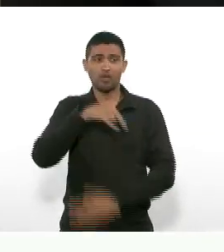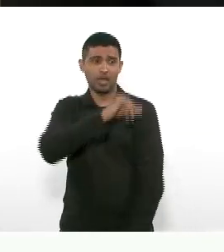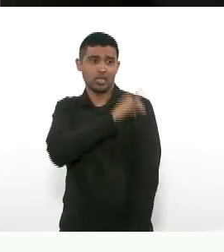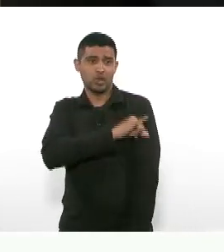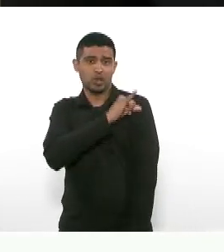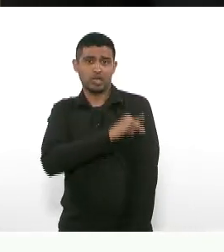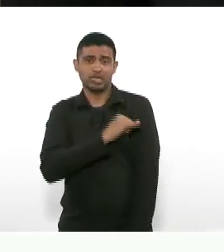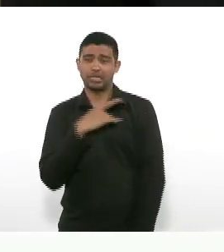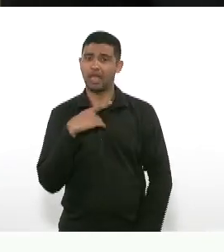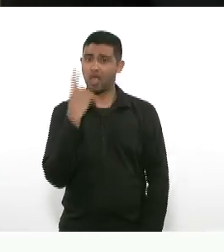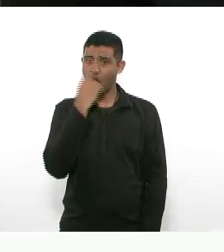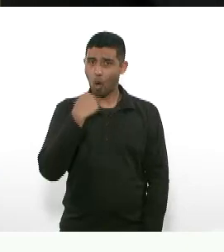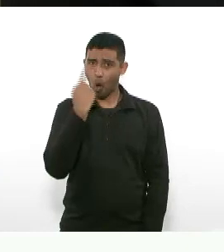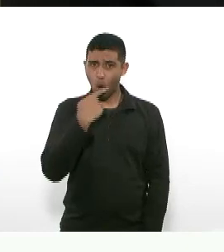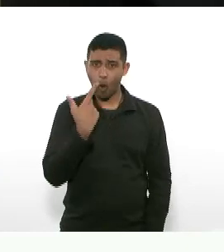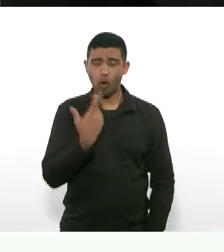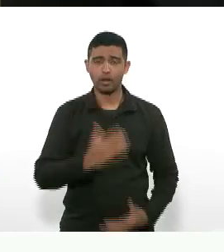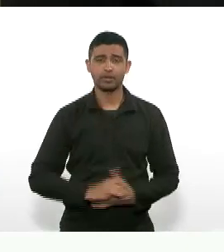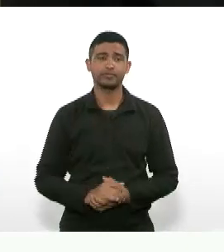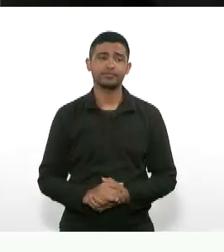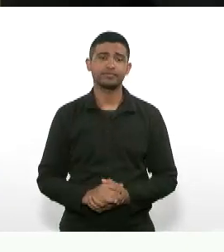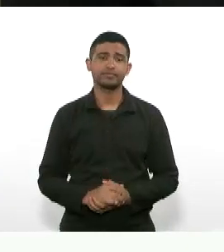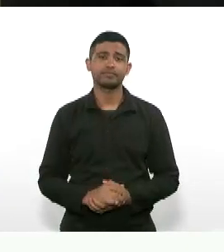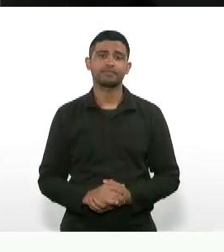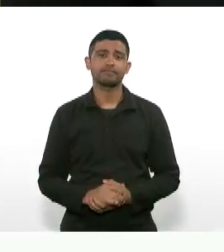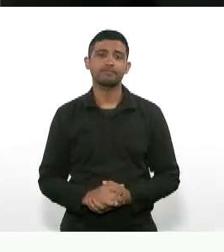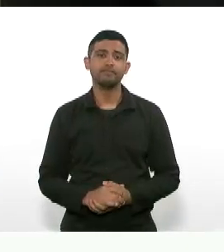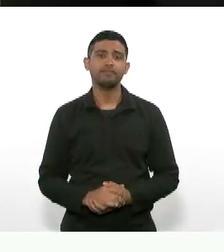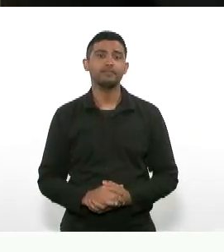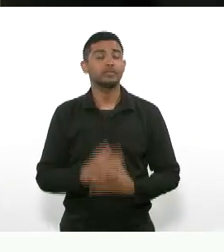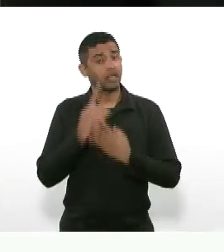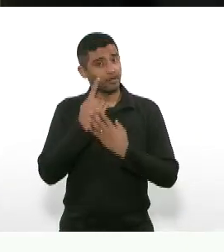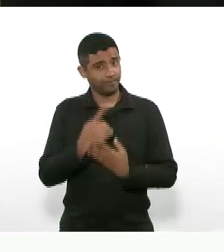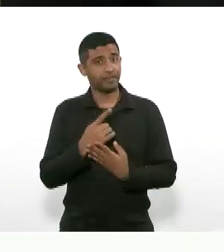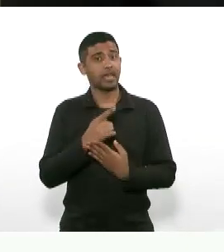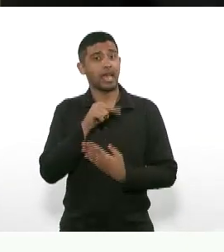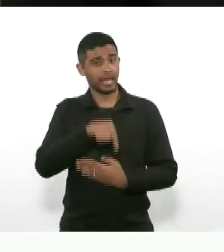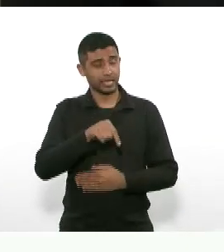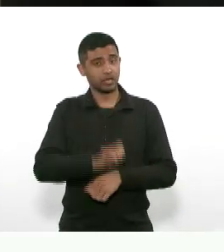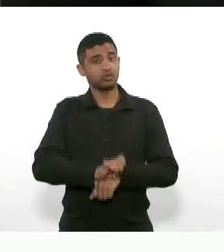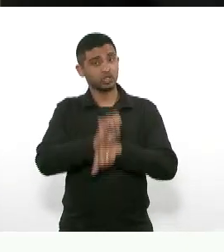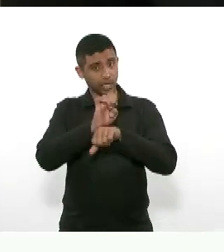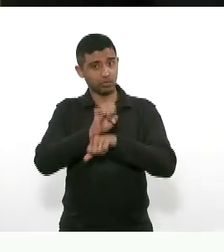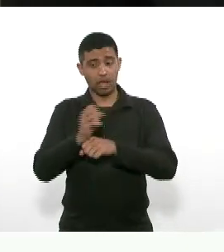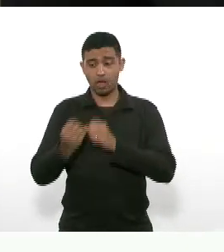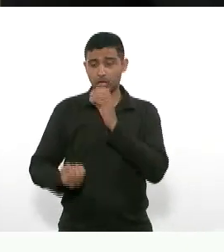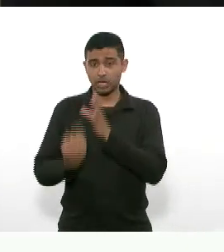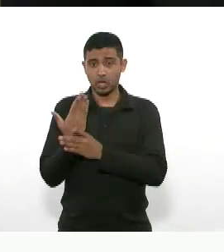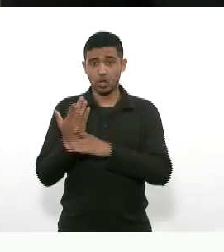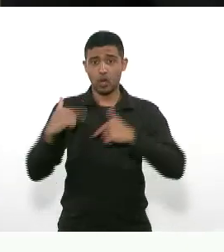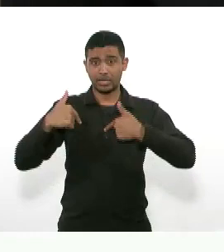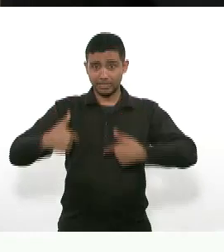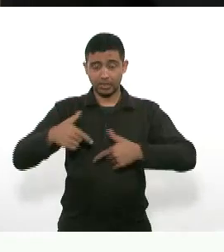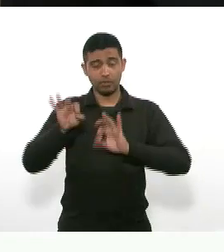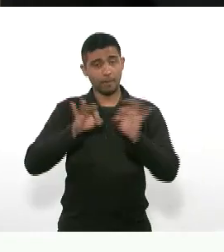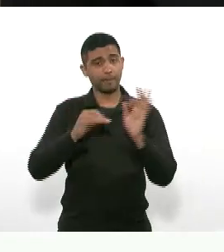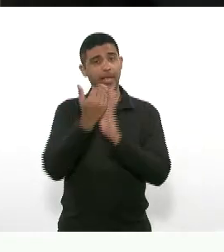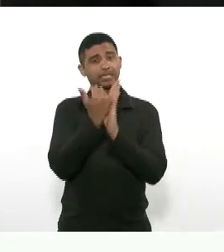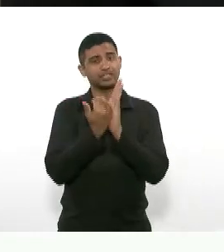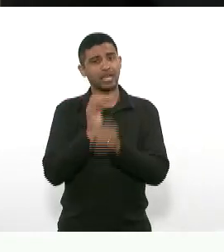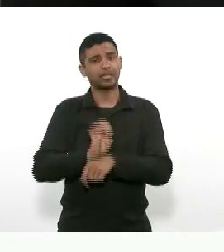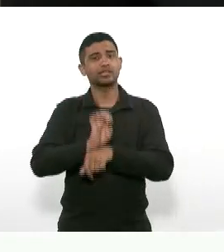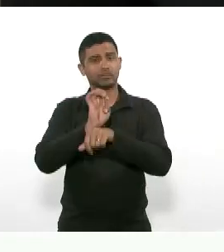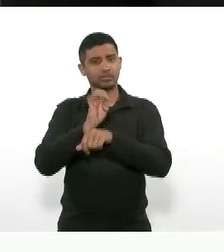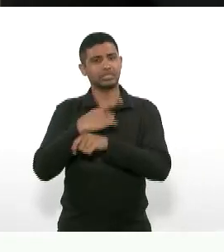mora. Tem-se, então, que a inexistência de norma estadual, criando o Plano Estadual de Segurança Pública, tendo